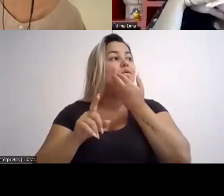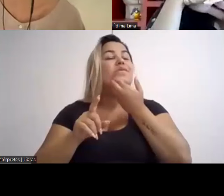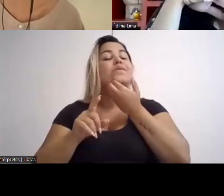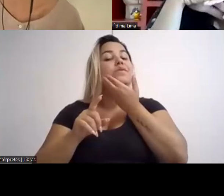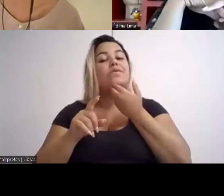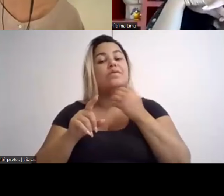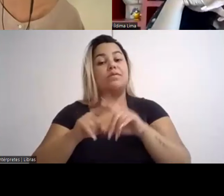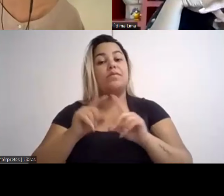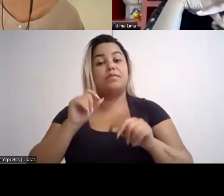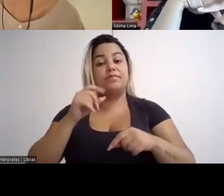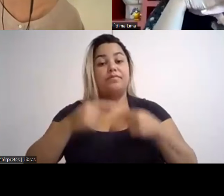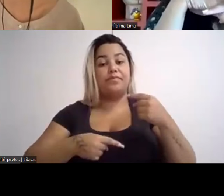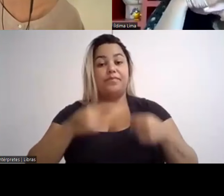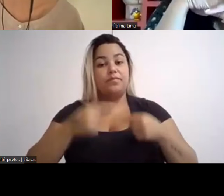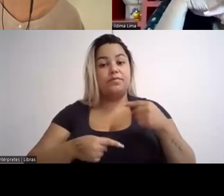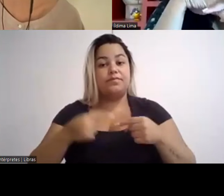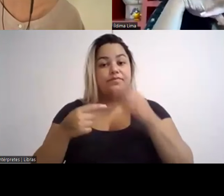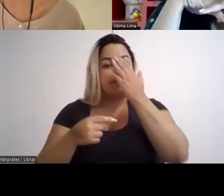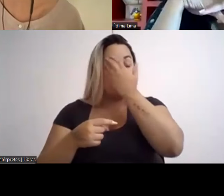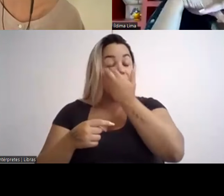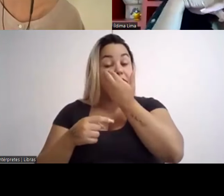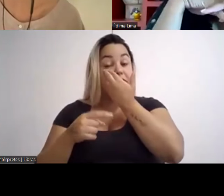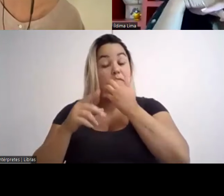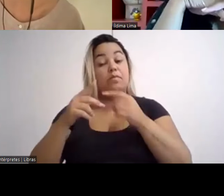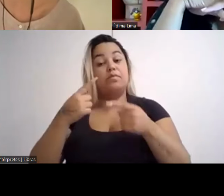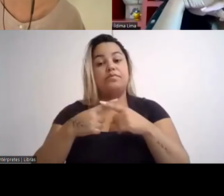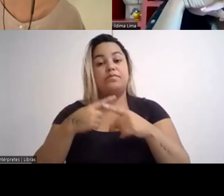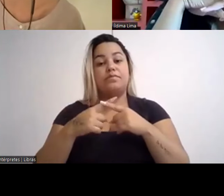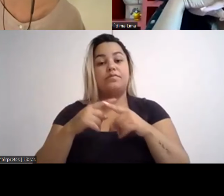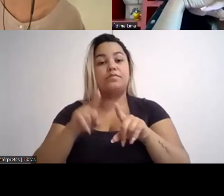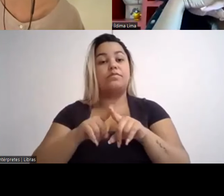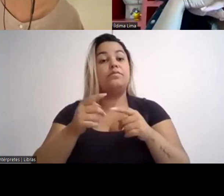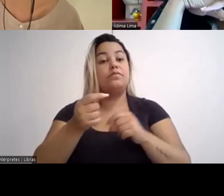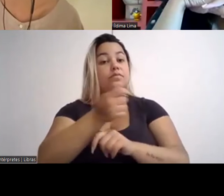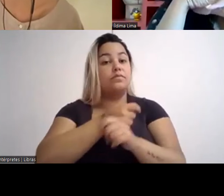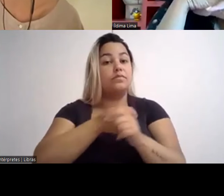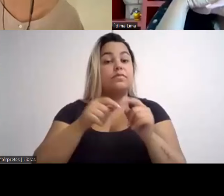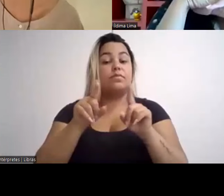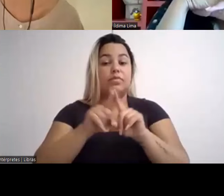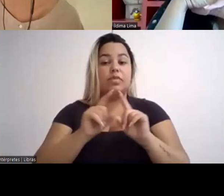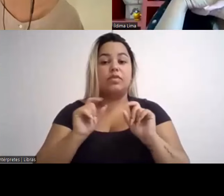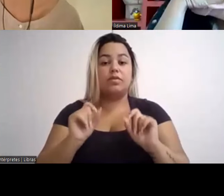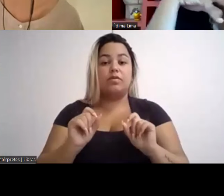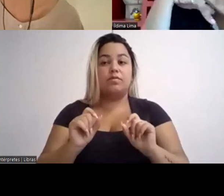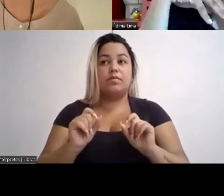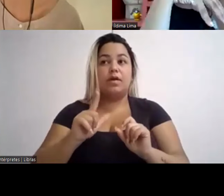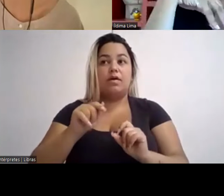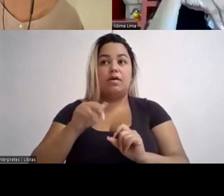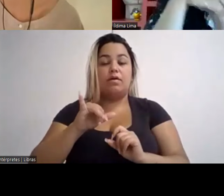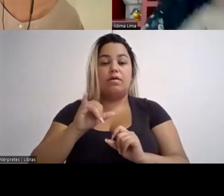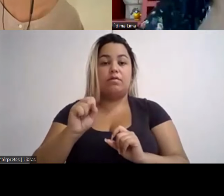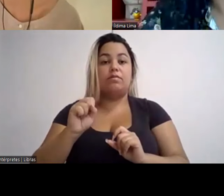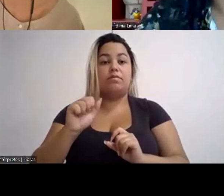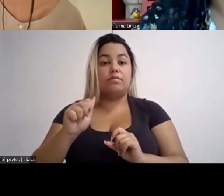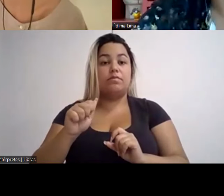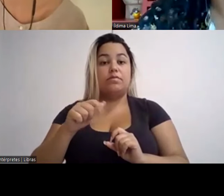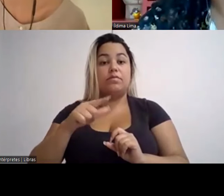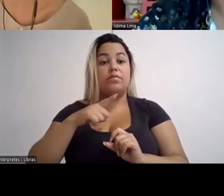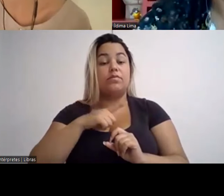produzir políticas transversais, porque a economia criativa atravessa o turismo, né? Está aqui, a Larissa nos deu uma aula aí sobre